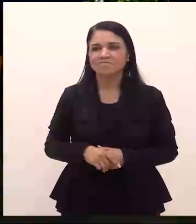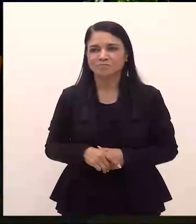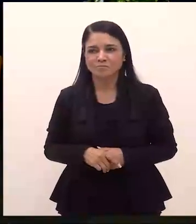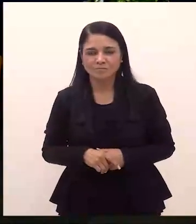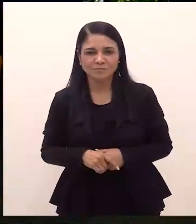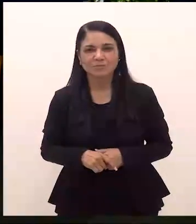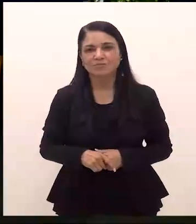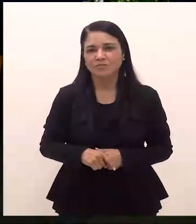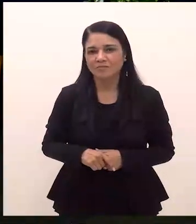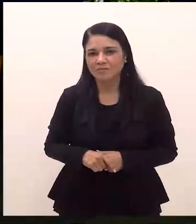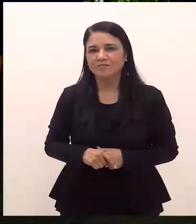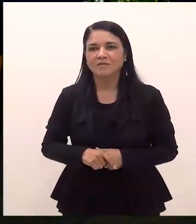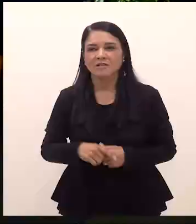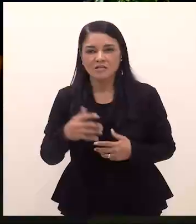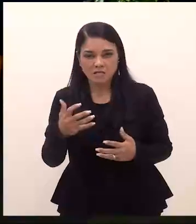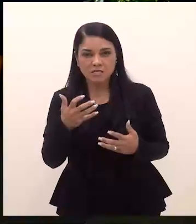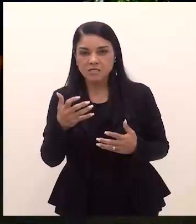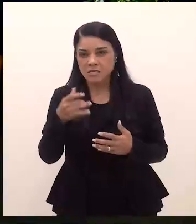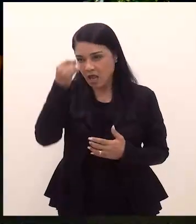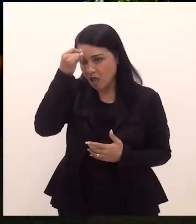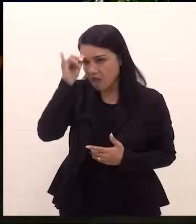boçais.